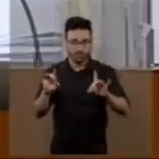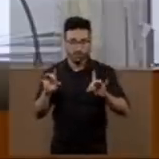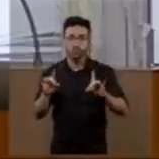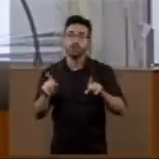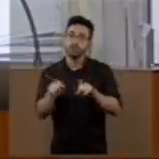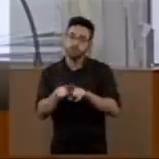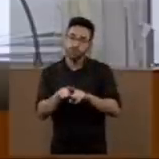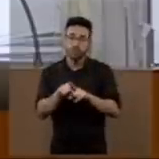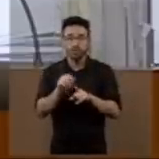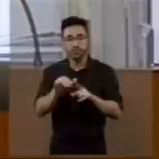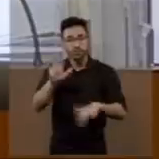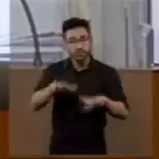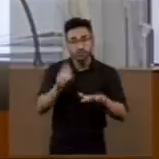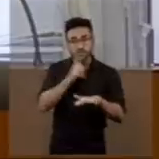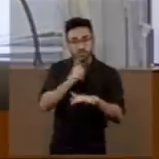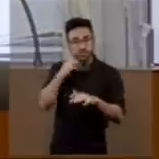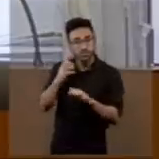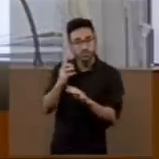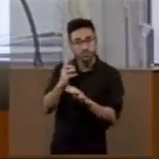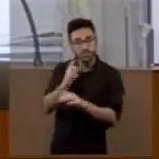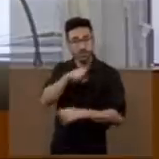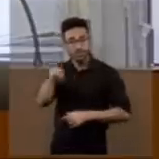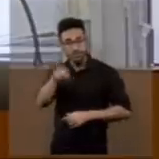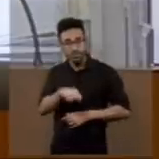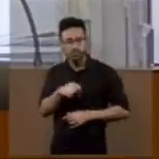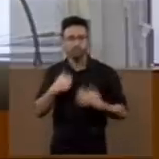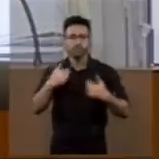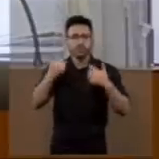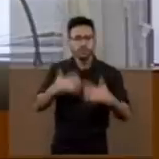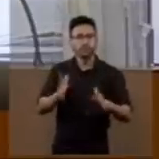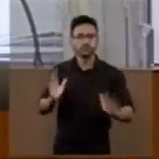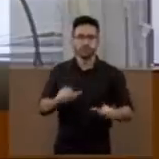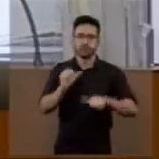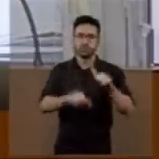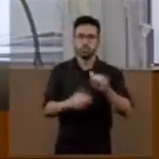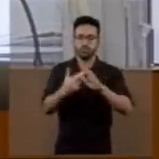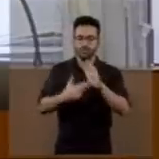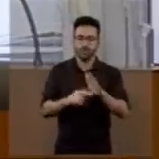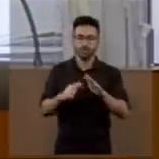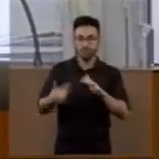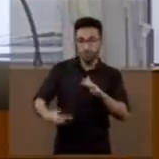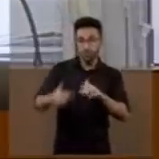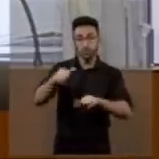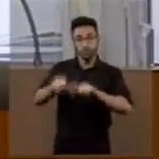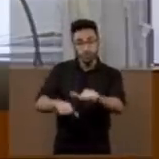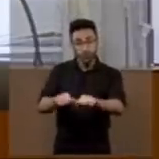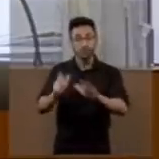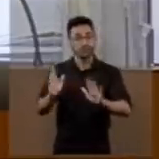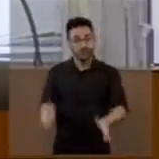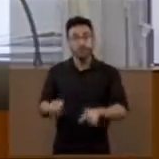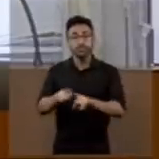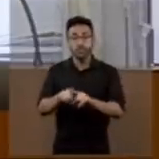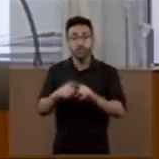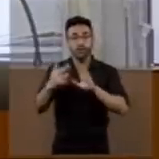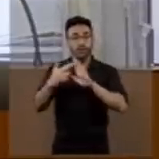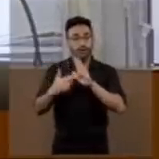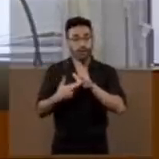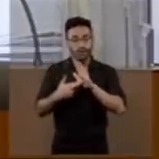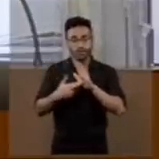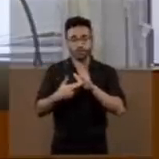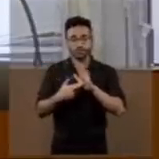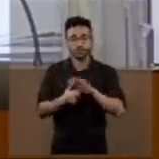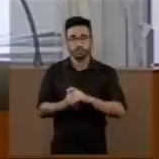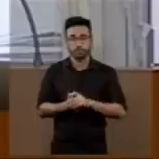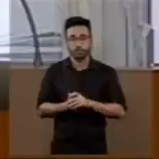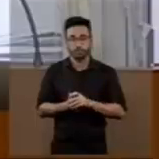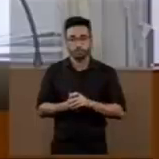as hipóteses de cancelamento. E, como eu disse, isto foi alterado por normas subsequentes, inclusive norma